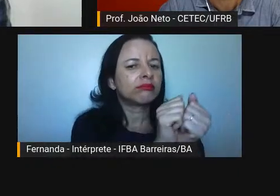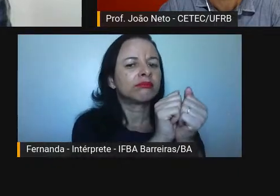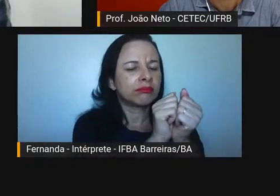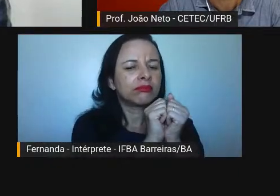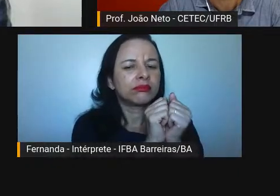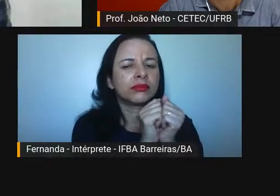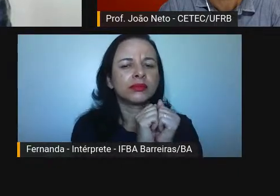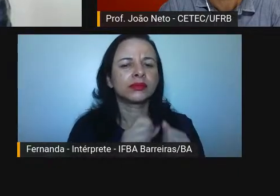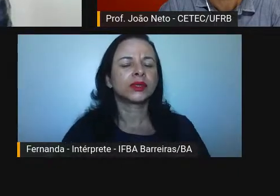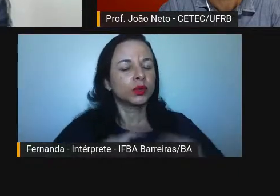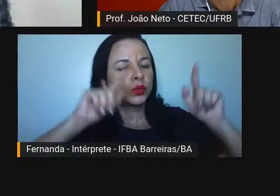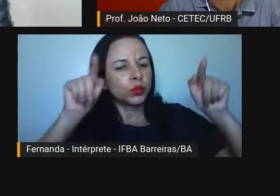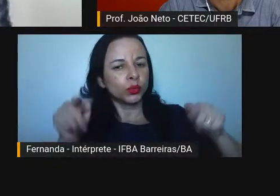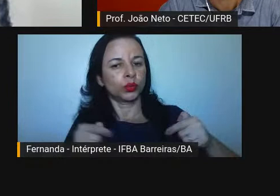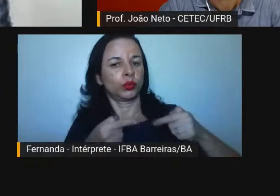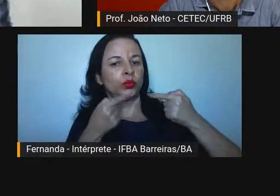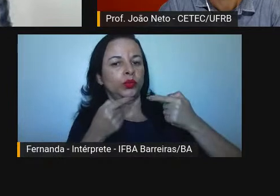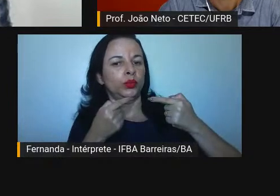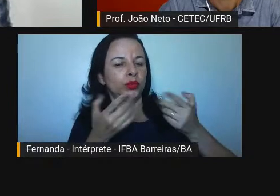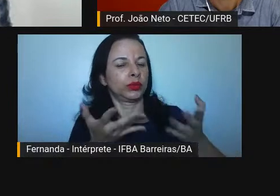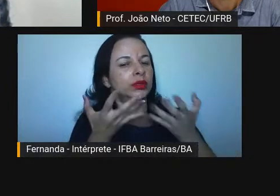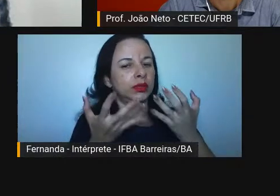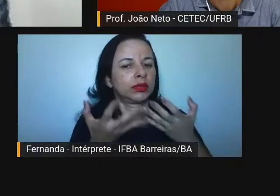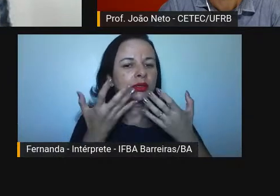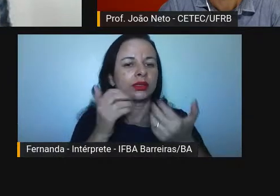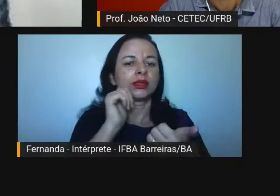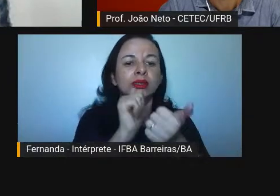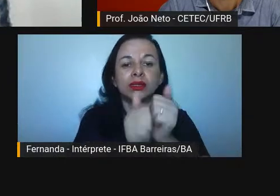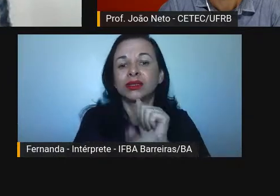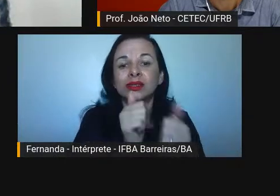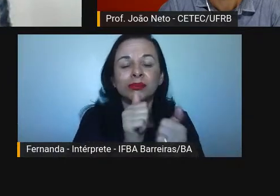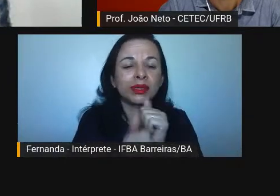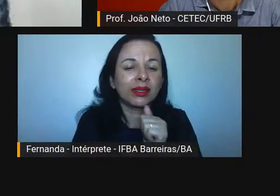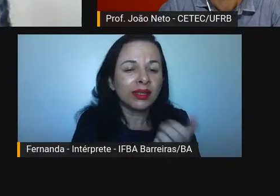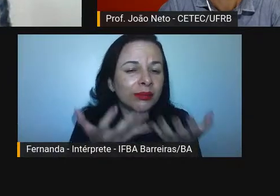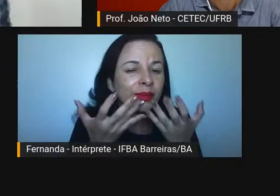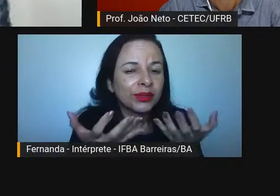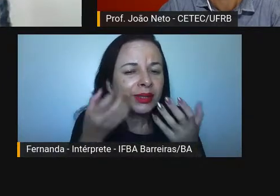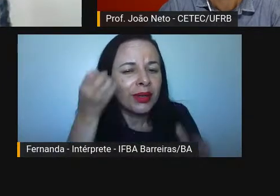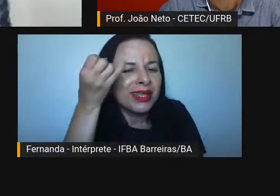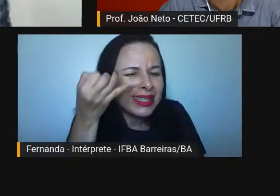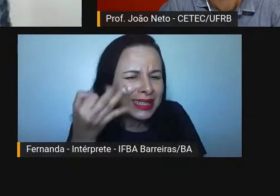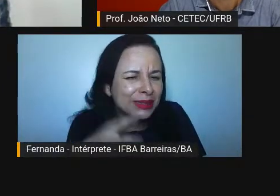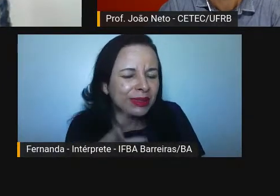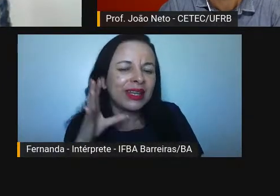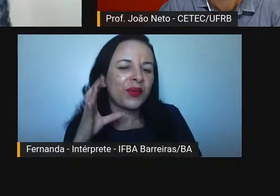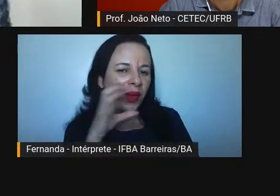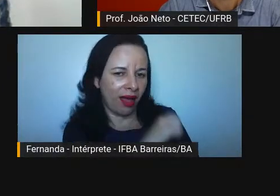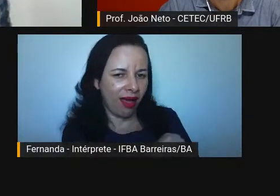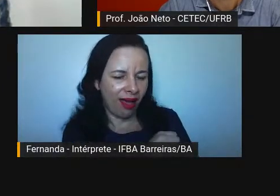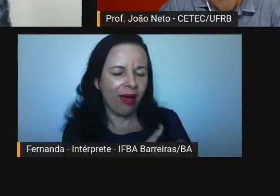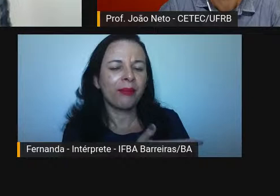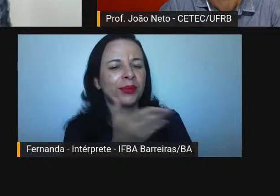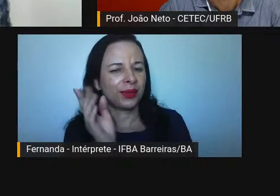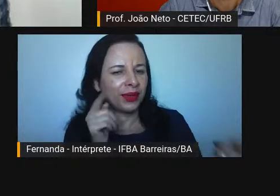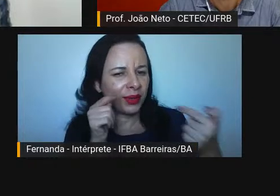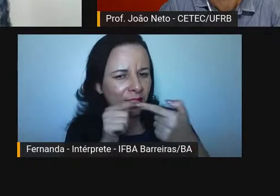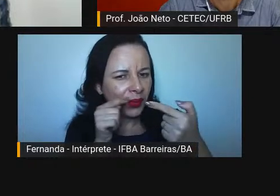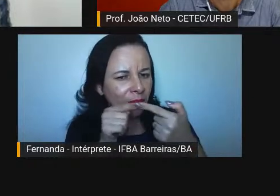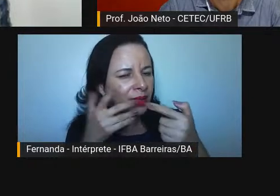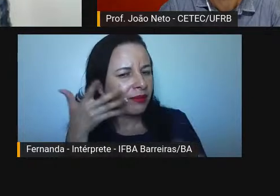o nosso grande desafio é tentar adaptar mas eu queria na verdade fazer um relato muito pequeno que eu acho que tem muito a ver com sua palestra